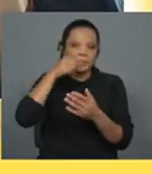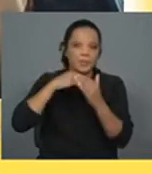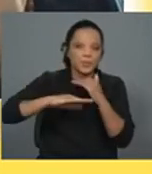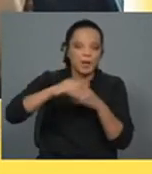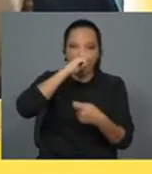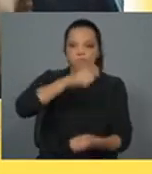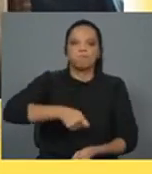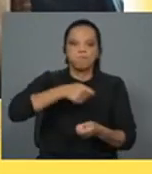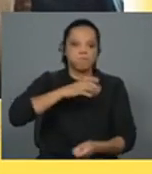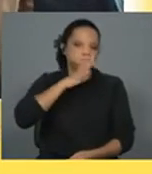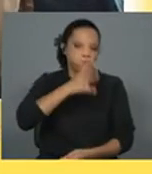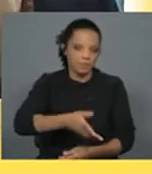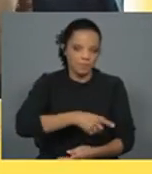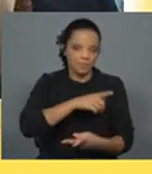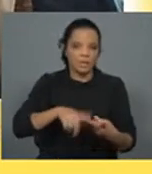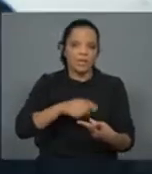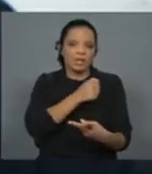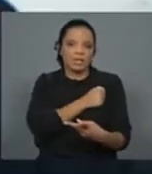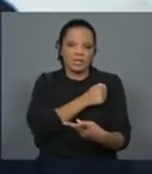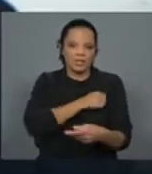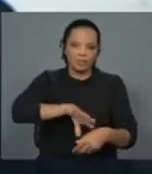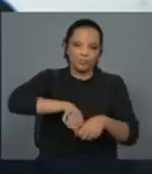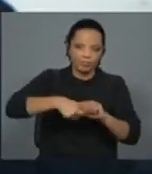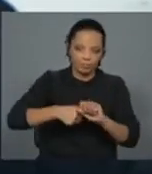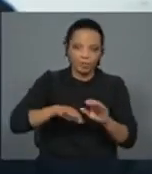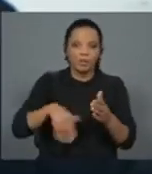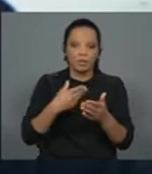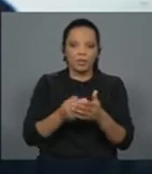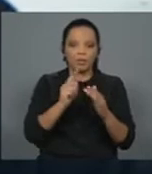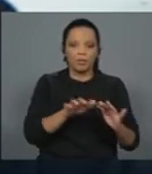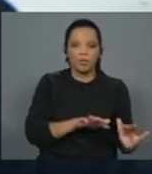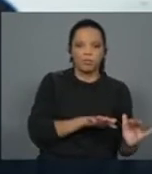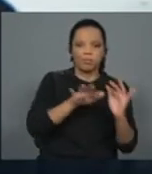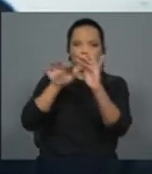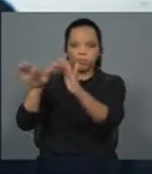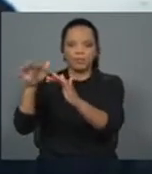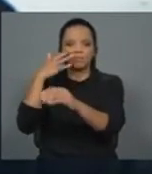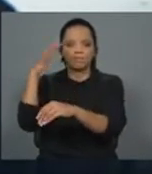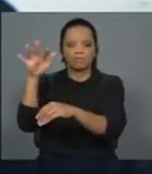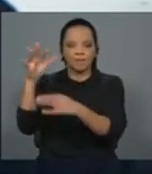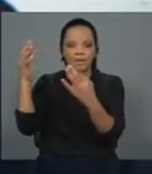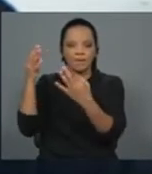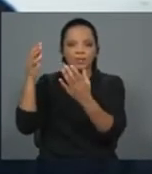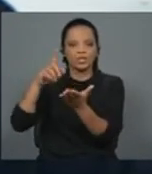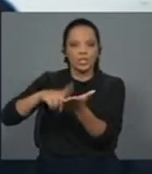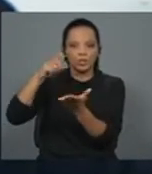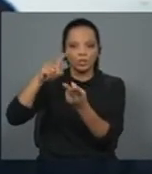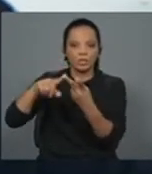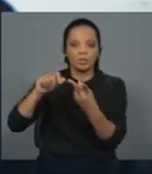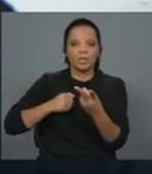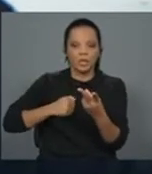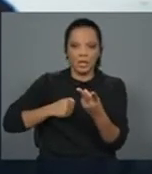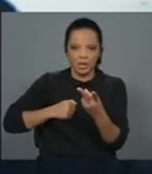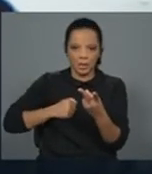cultivar, e as casas destruídas, pronto, isso provocou, portanto, uma migração, uma forte migração, principalmente para os Estados Unidos e para o Canadá.